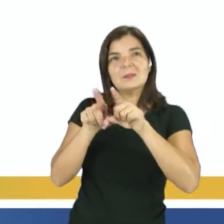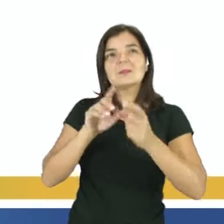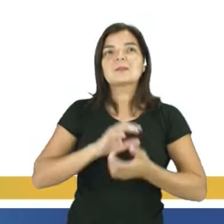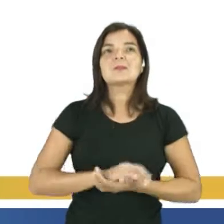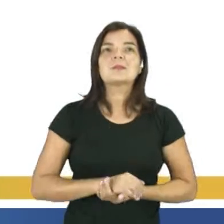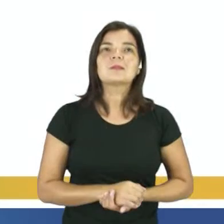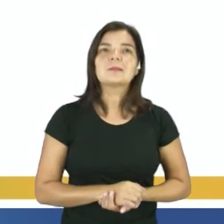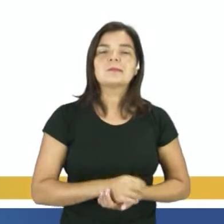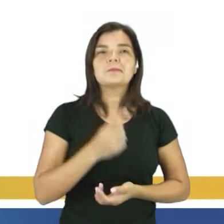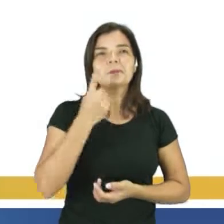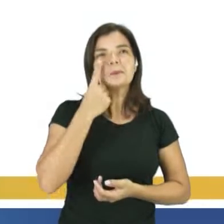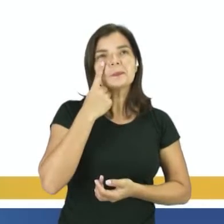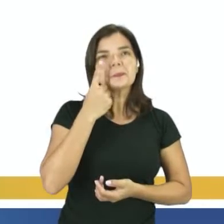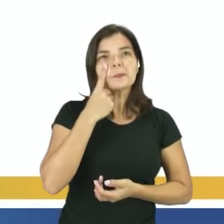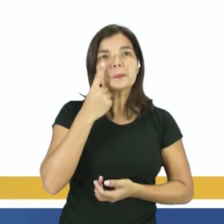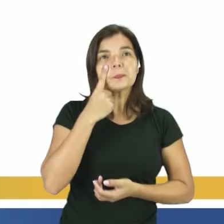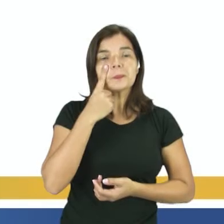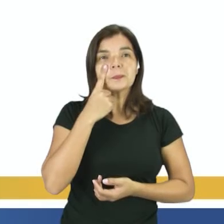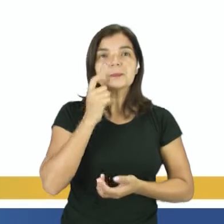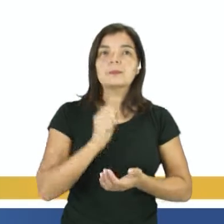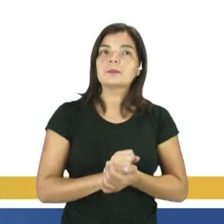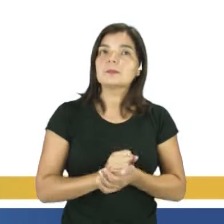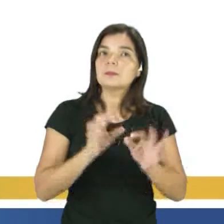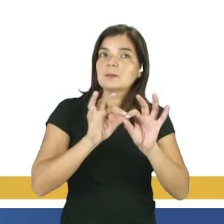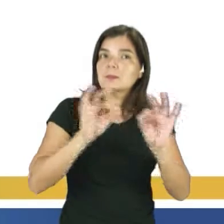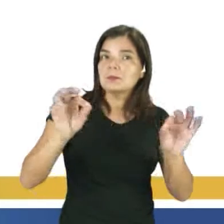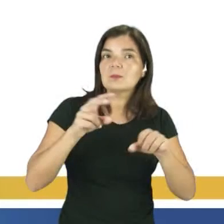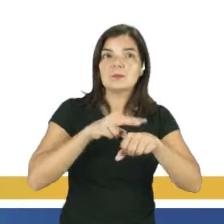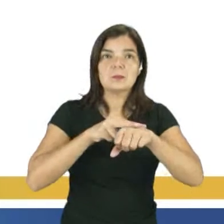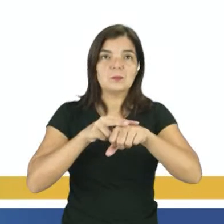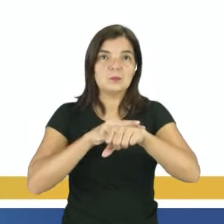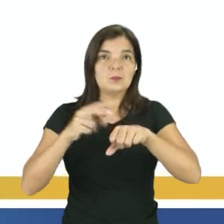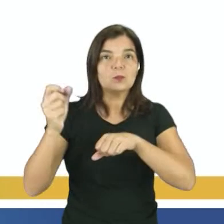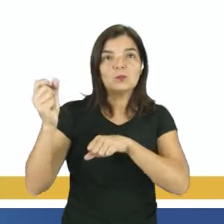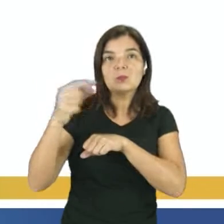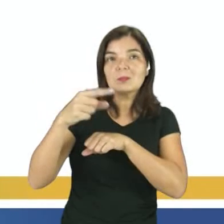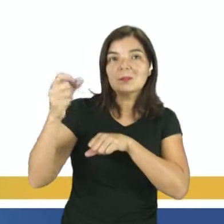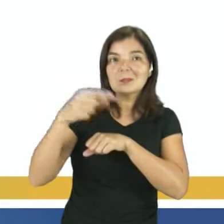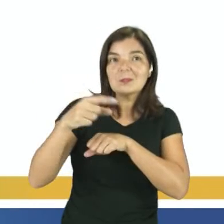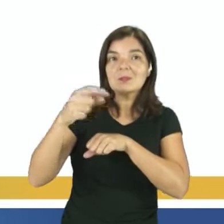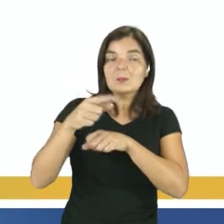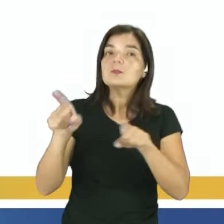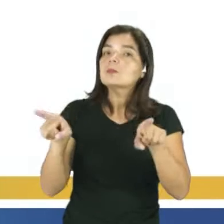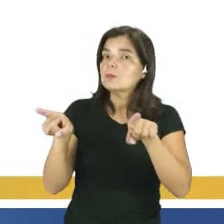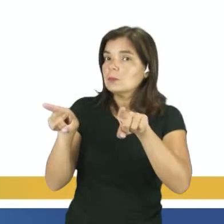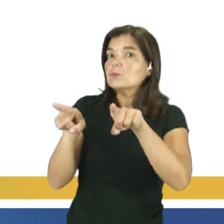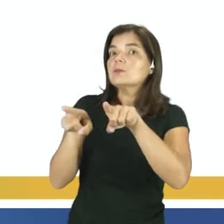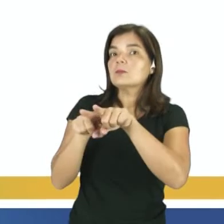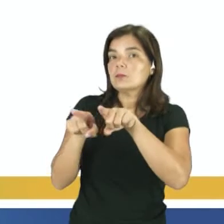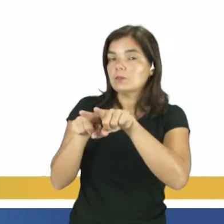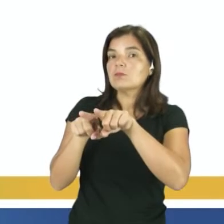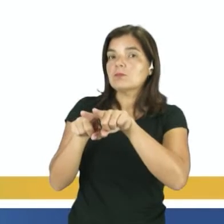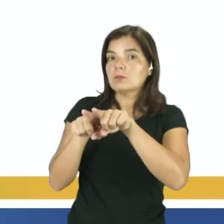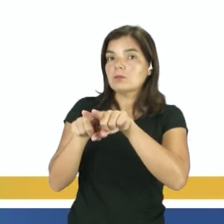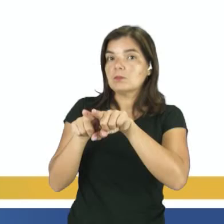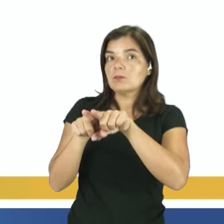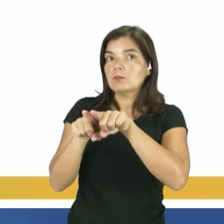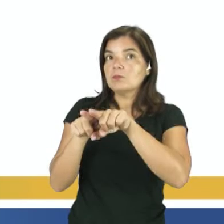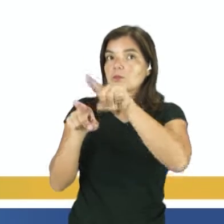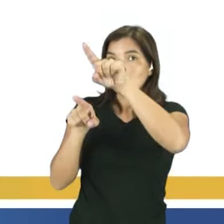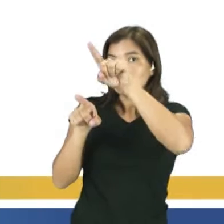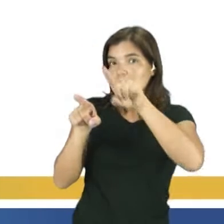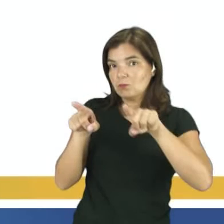si? Gente, a reta verde e azul escuro, elas se encontram em um dos vértices